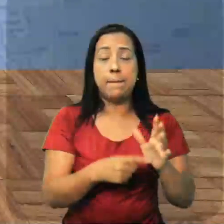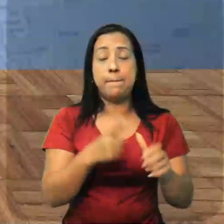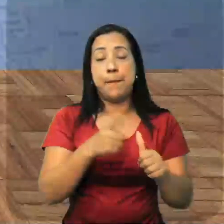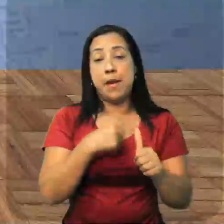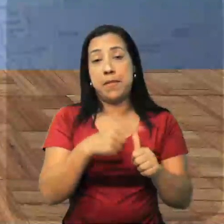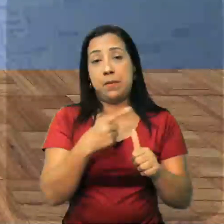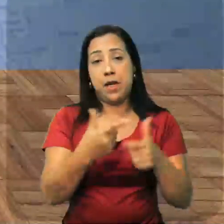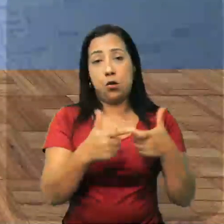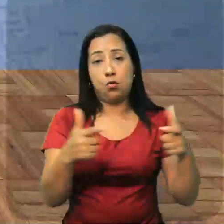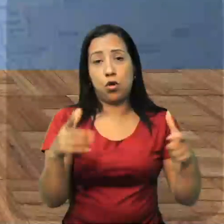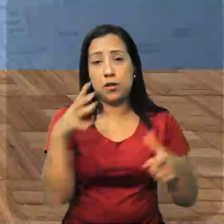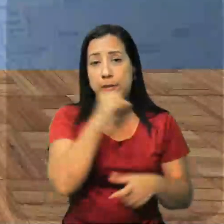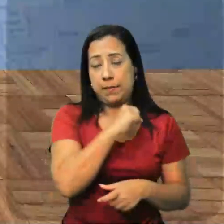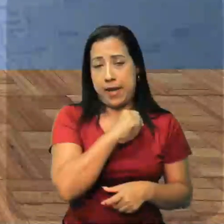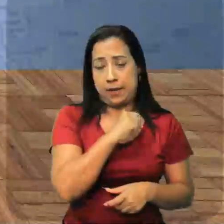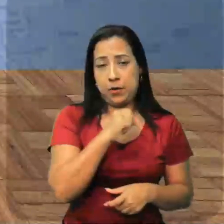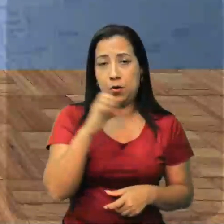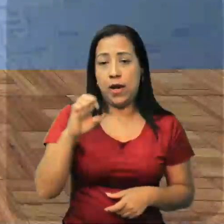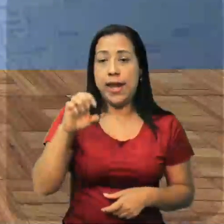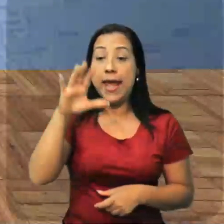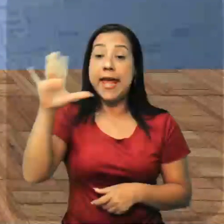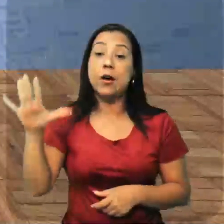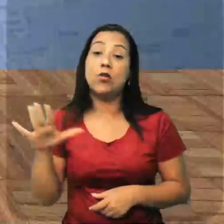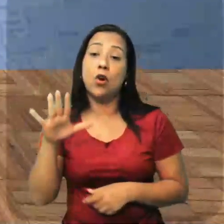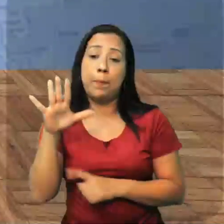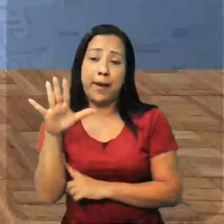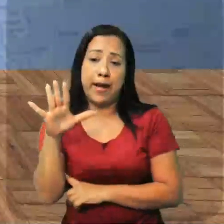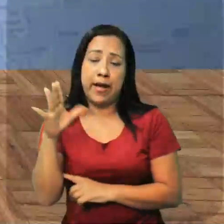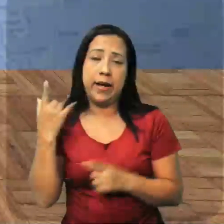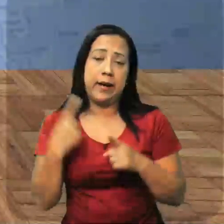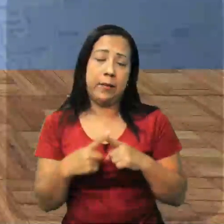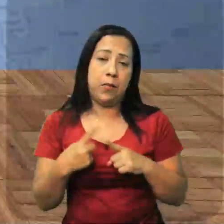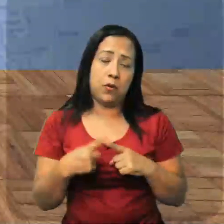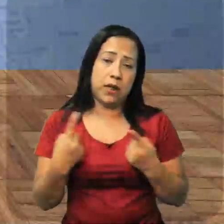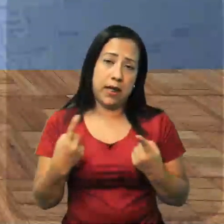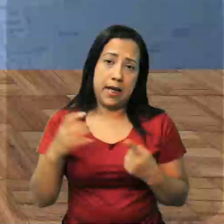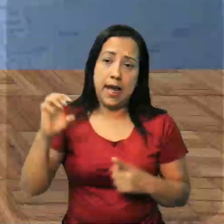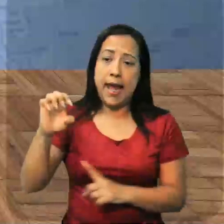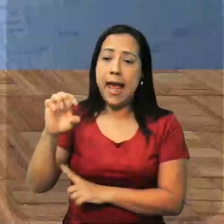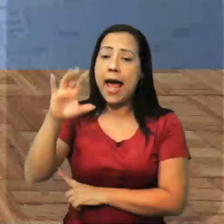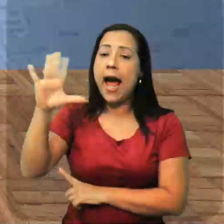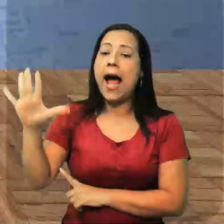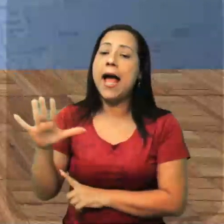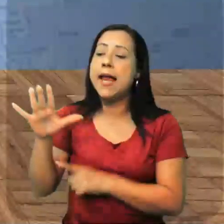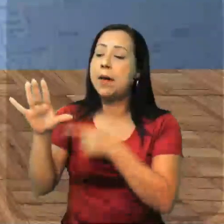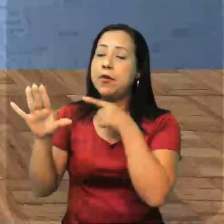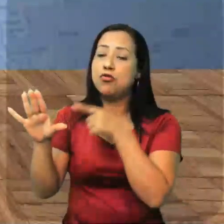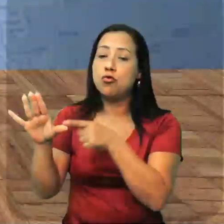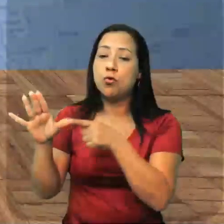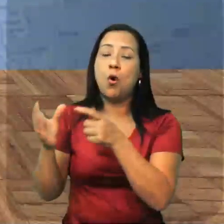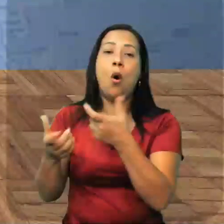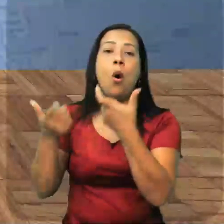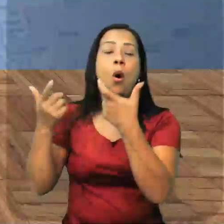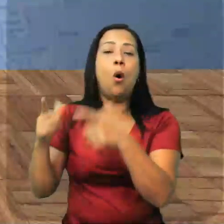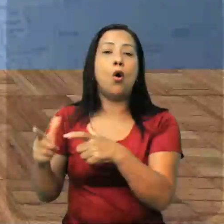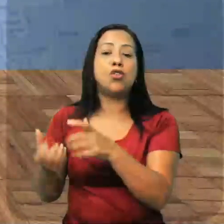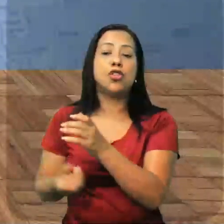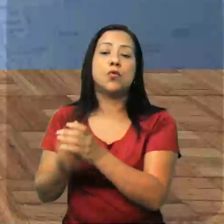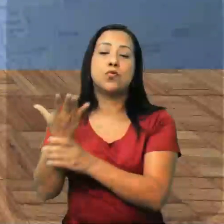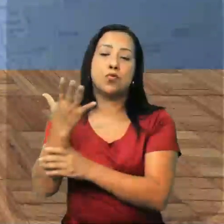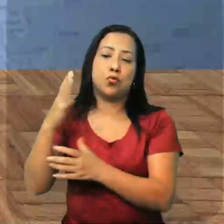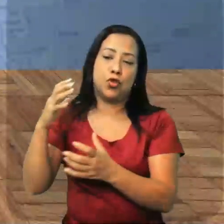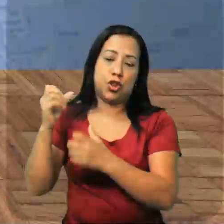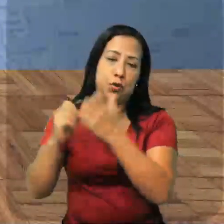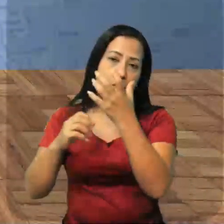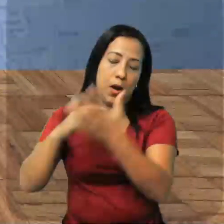o crescimento populacional mais rápido? Europa. Por quê, professor? Porque lá foi onde começou a Revolução